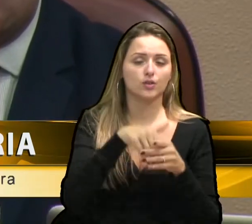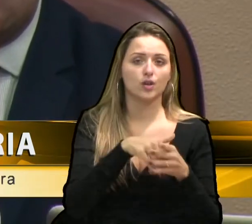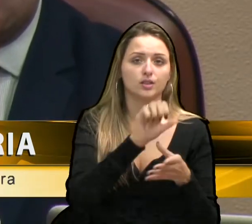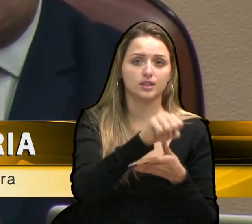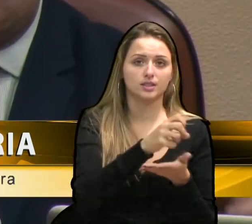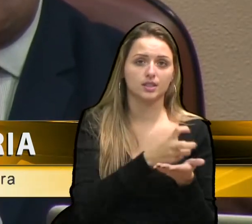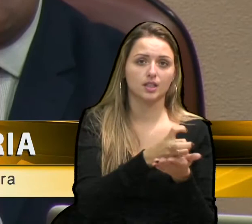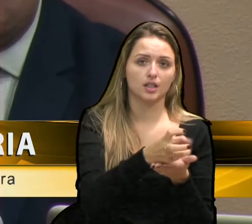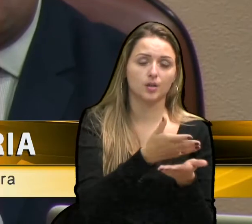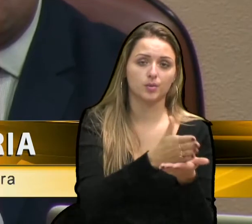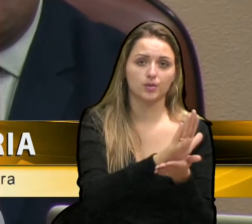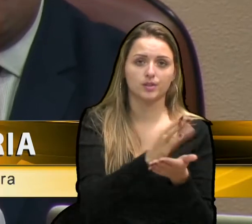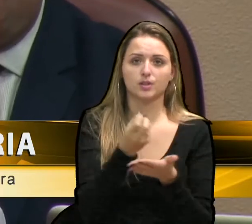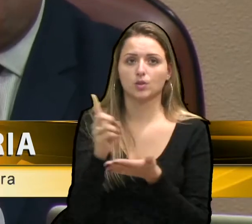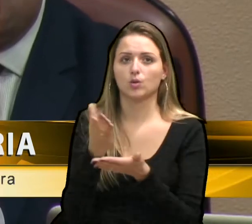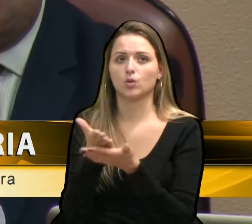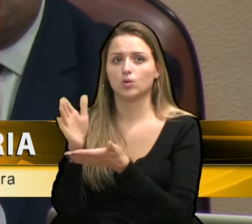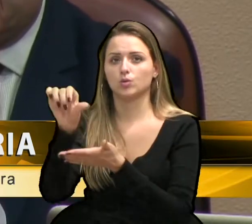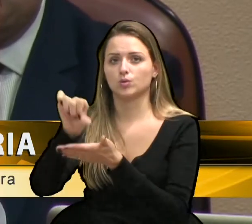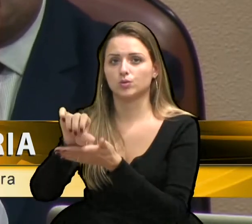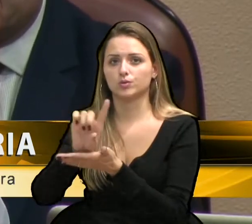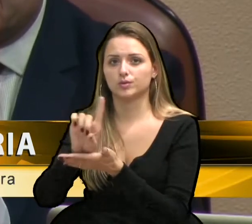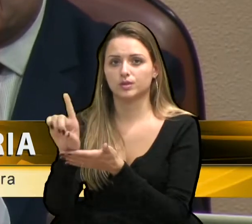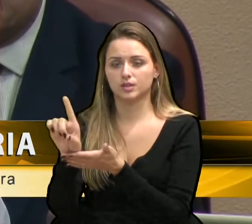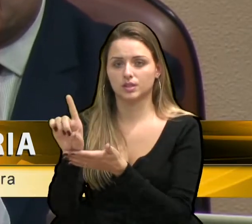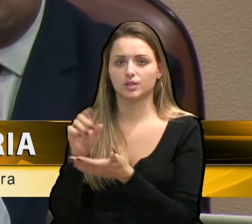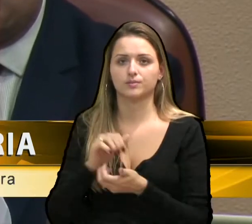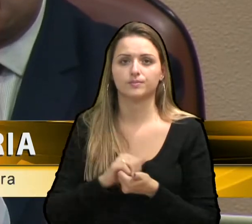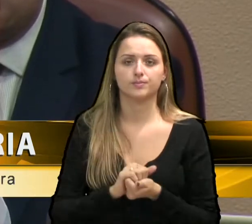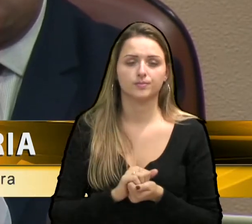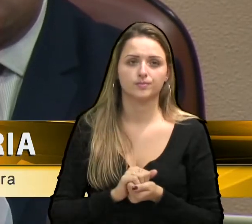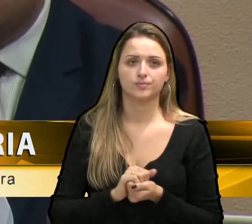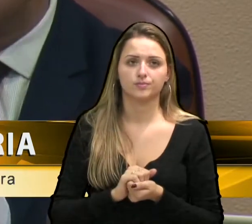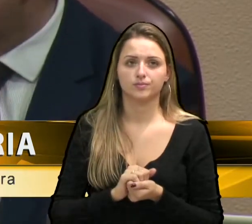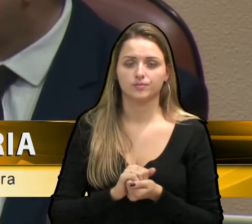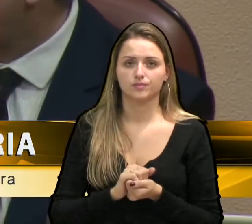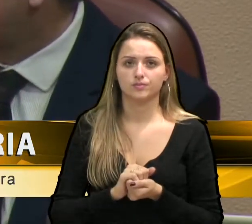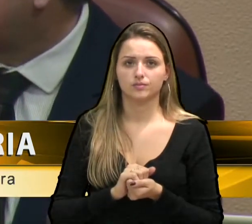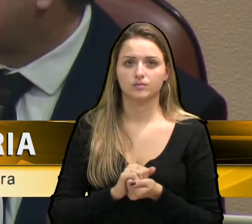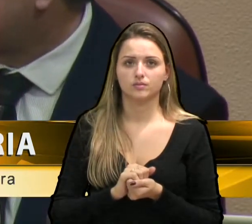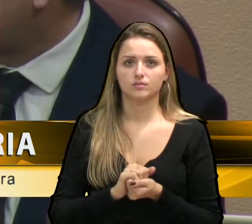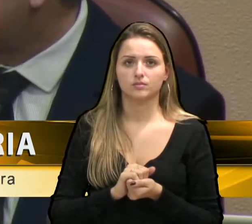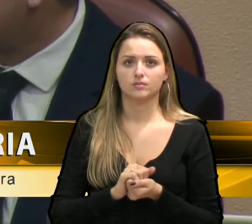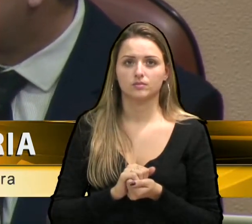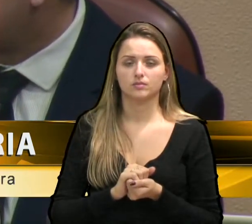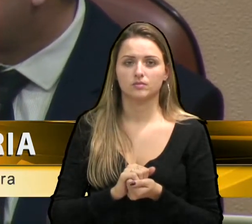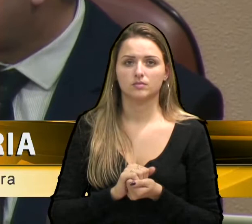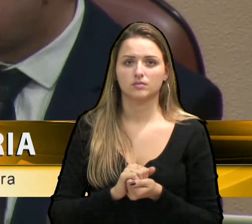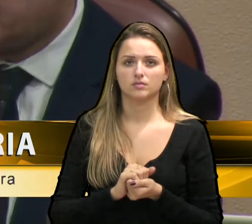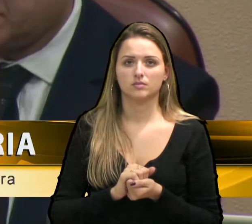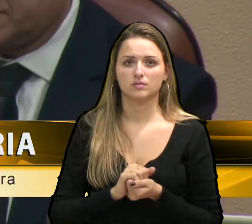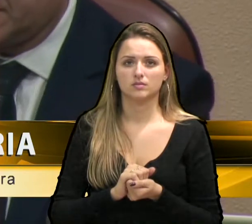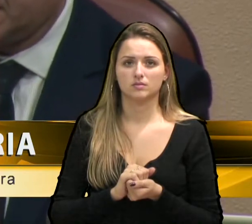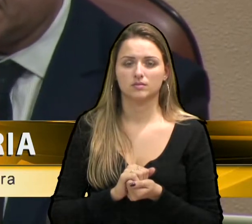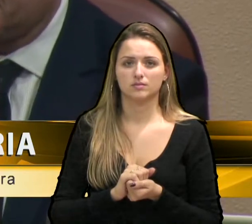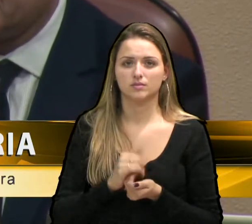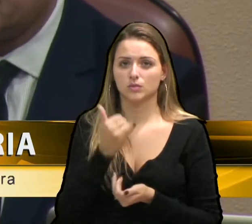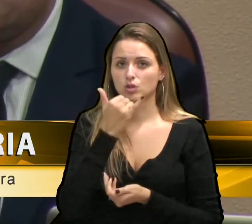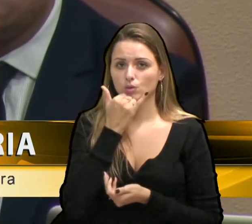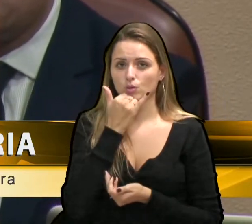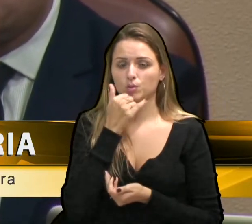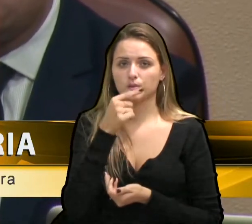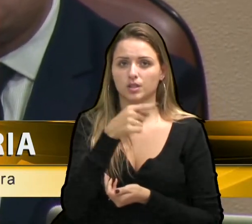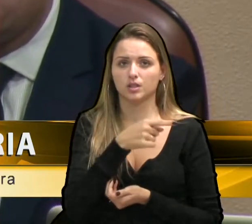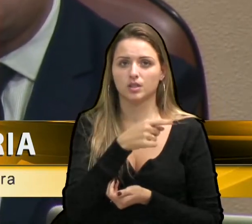infração e cassação do denunciado ou não pela improcedência da infração... Desculpe, vereadora Gladys, antes só a